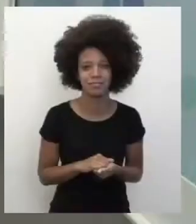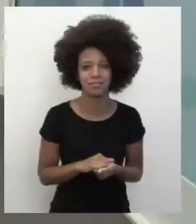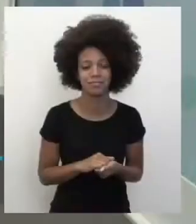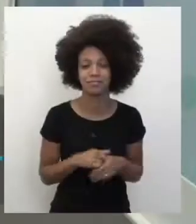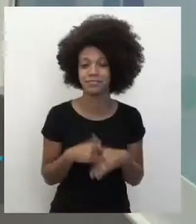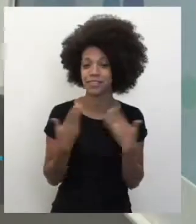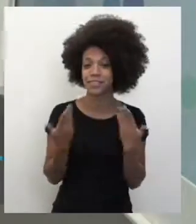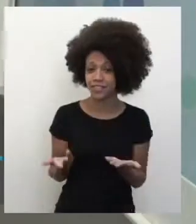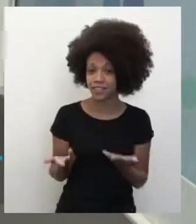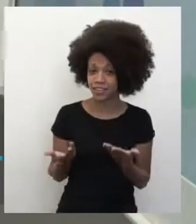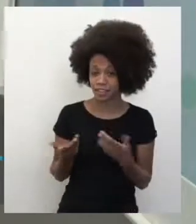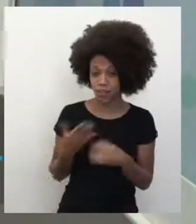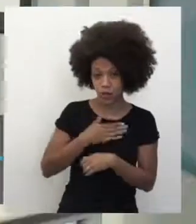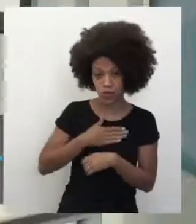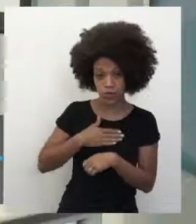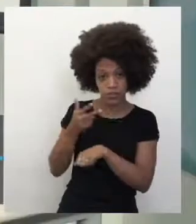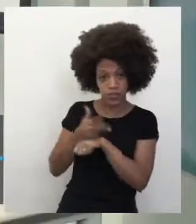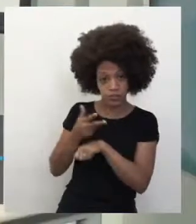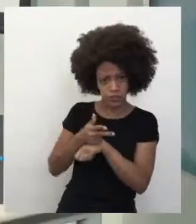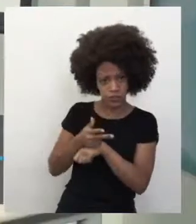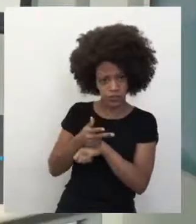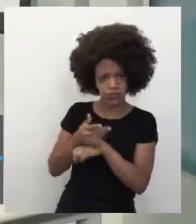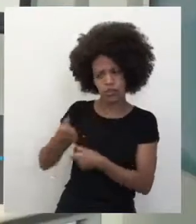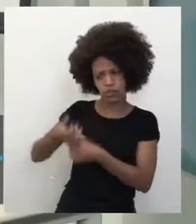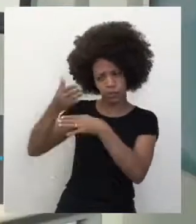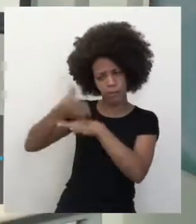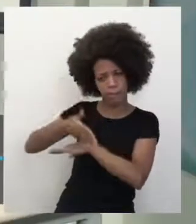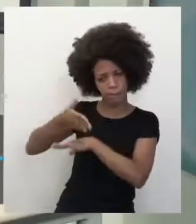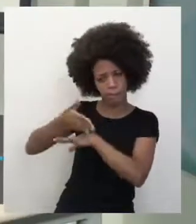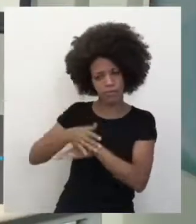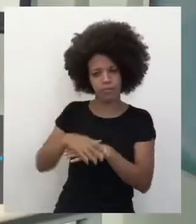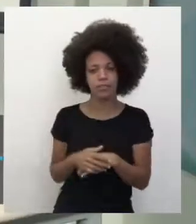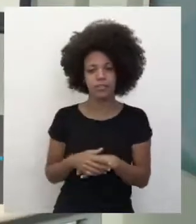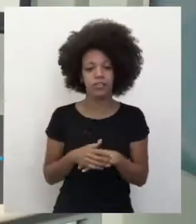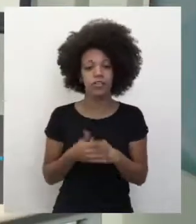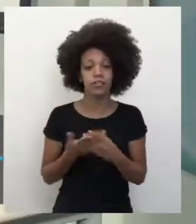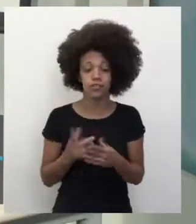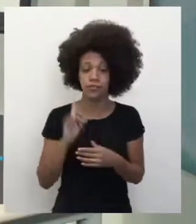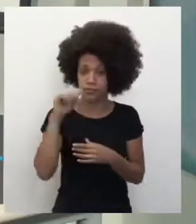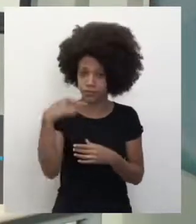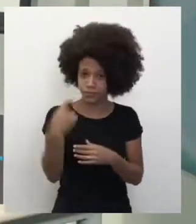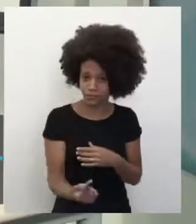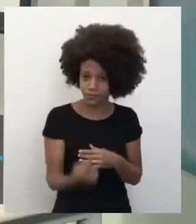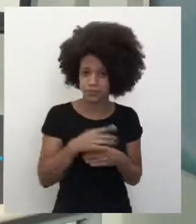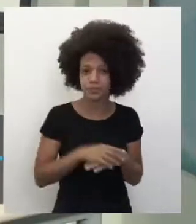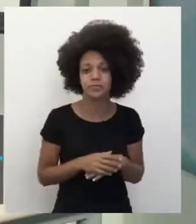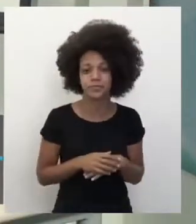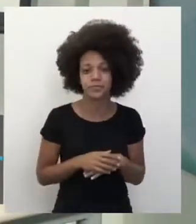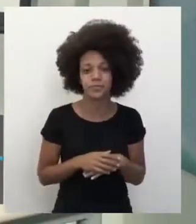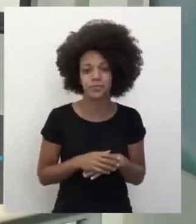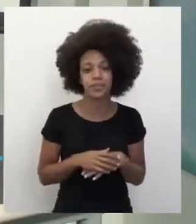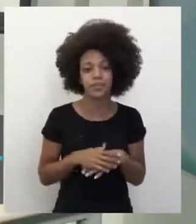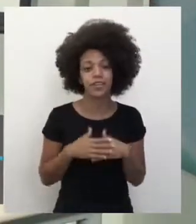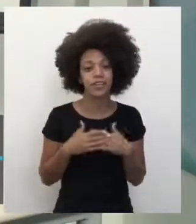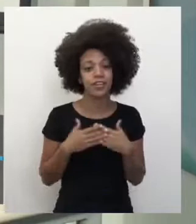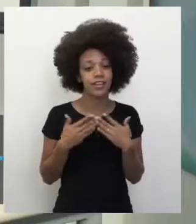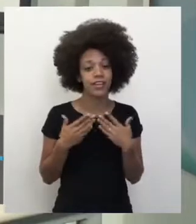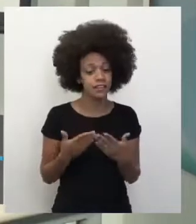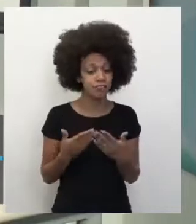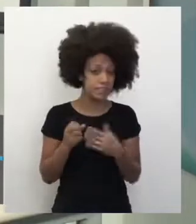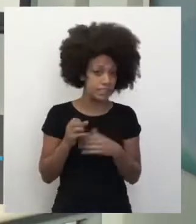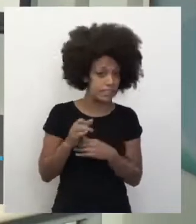E aí, turma, gostaram do vídeo? Vai comentando aí para o professor Tony. Isso eu vou aí. passar mais para frente. E aí, se o professor Tony achar alguma